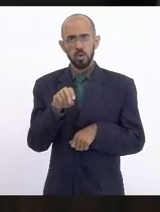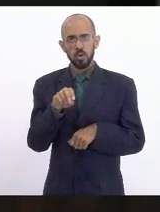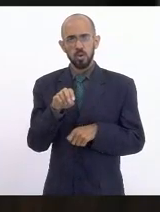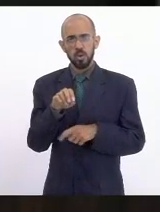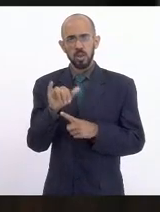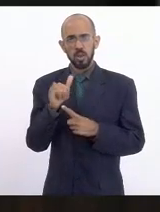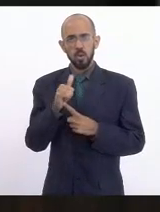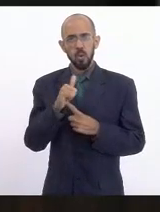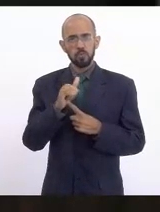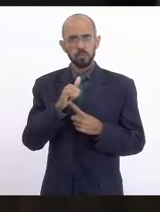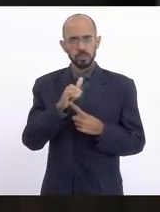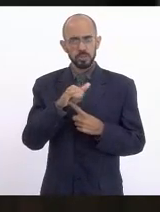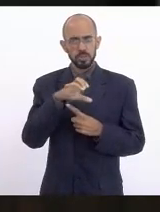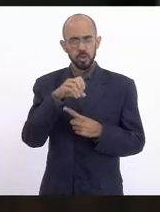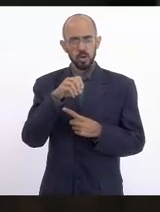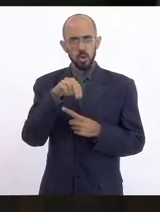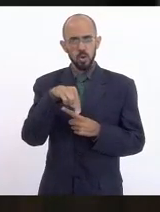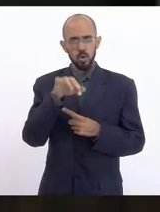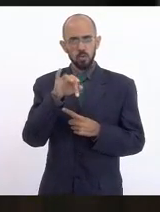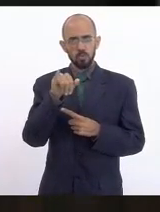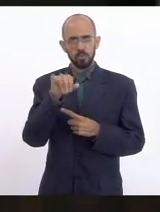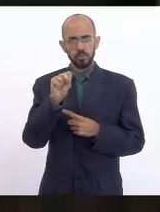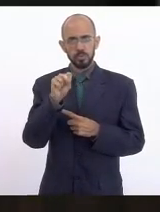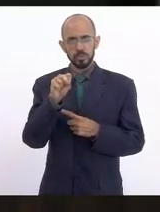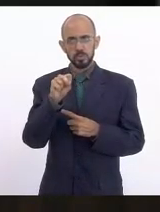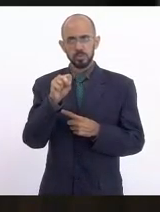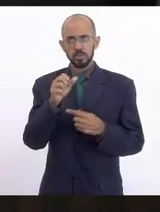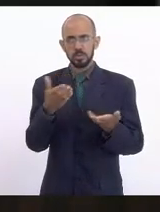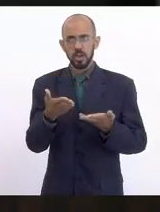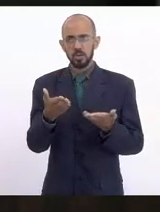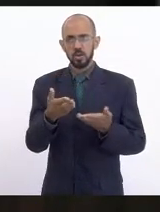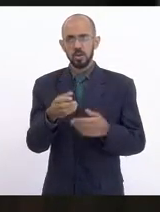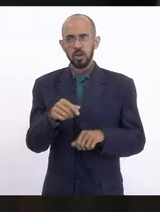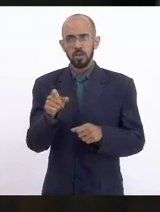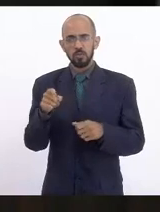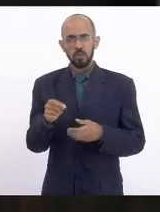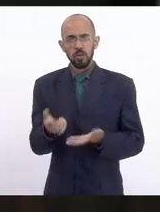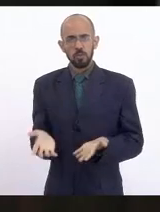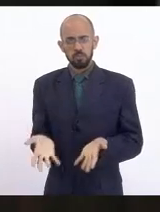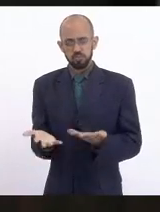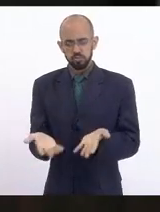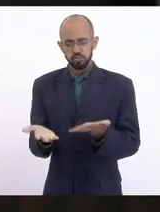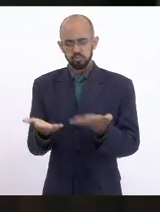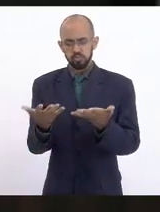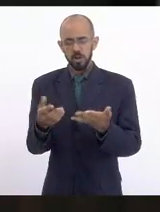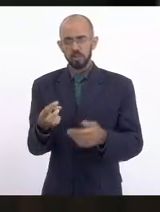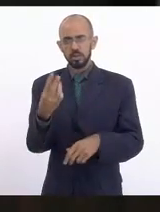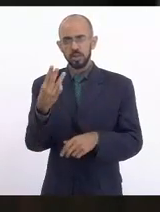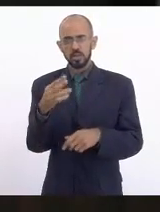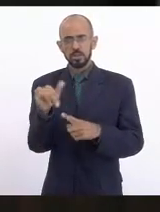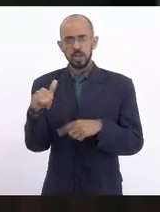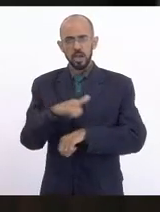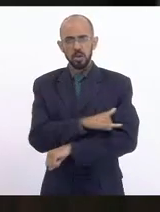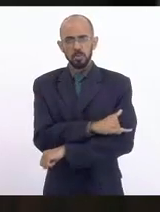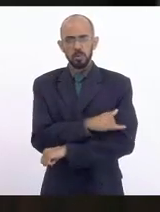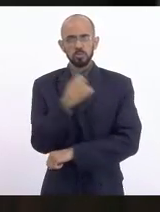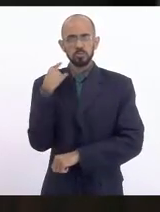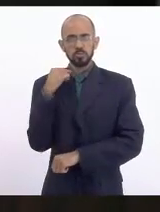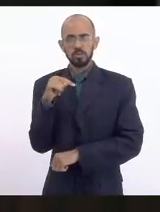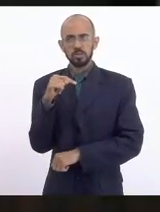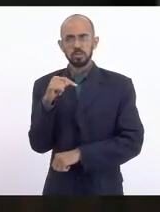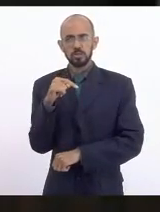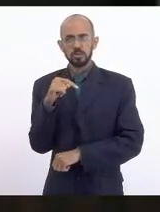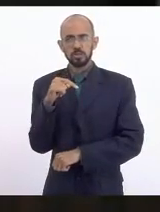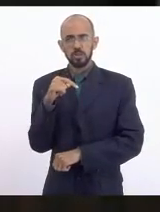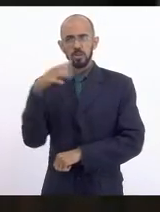agora só tomou viabilizar três aeroporto de Minas Gerais que não fizeram isso lá no convite e aí o da